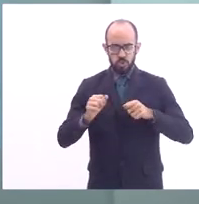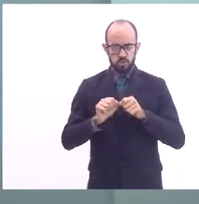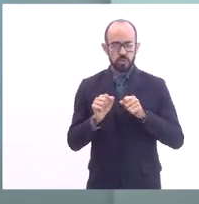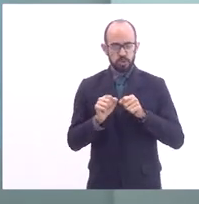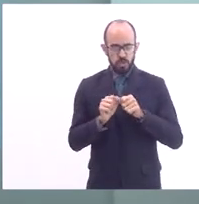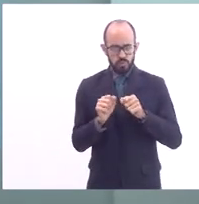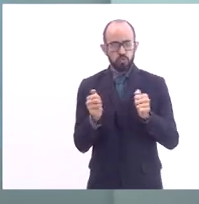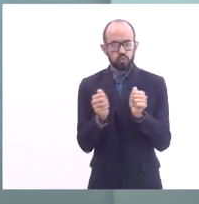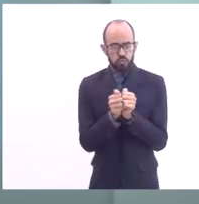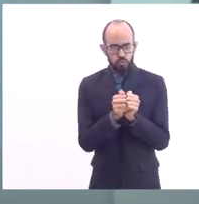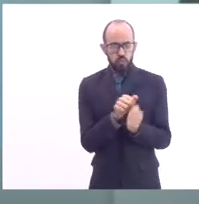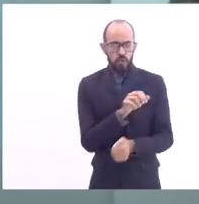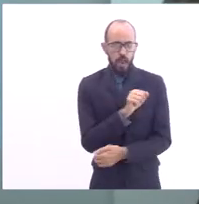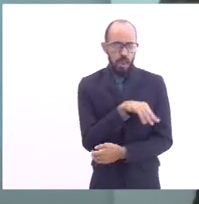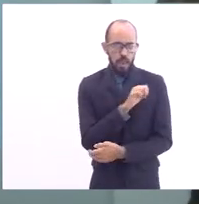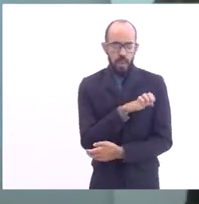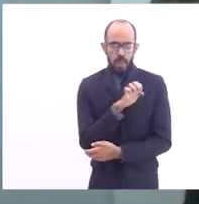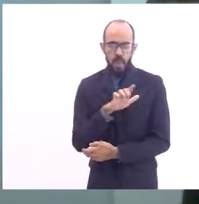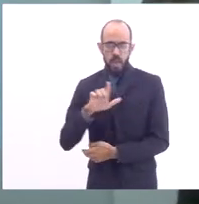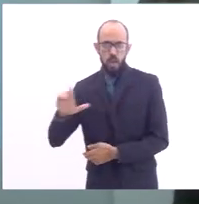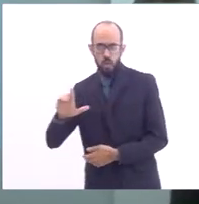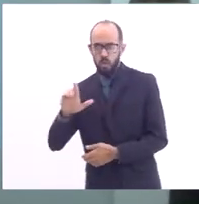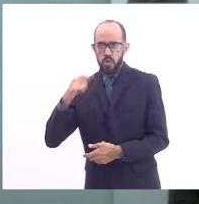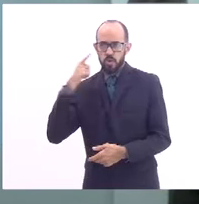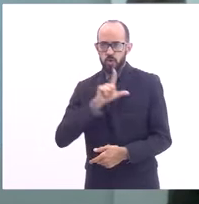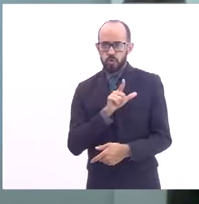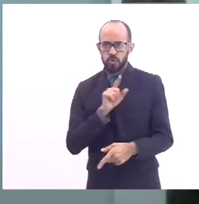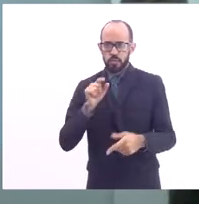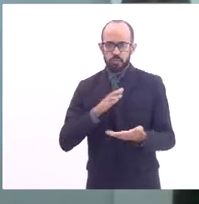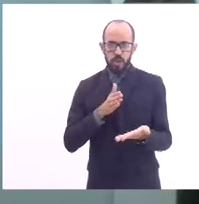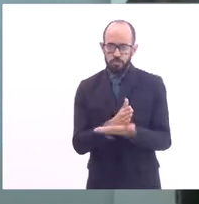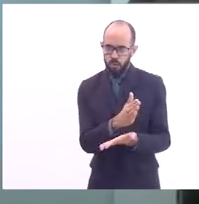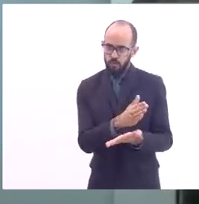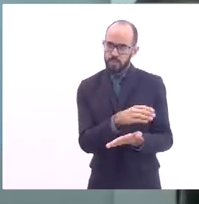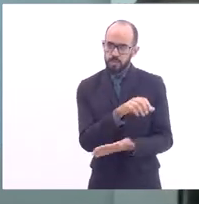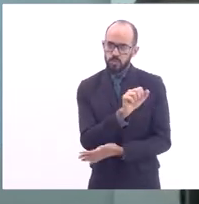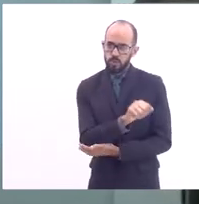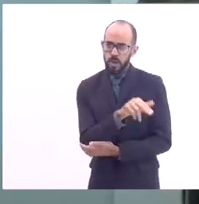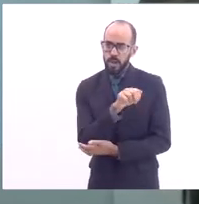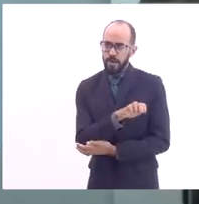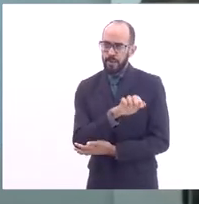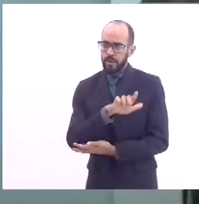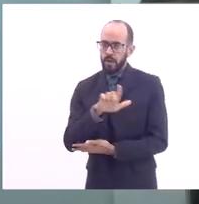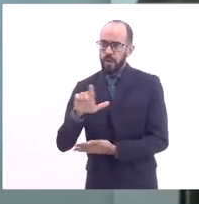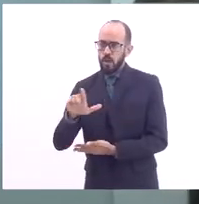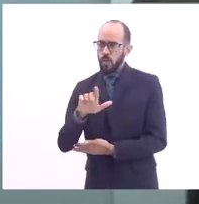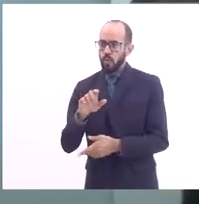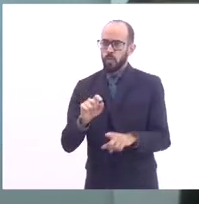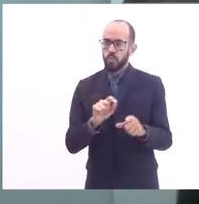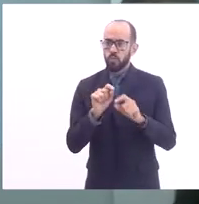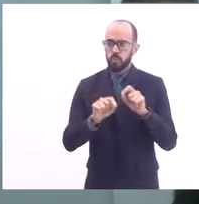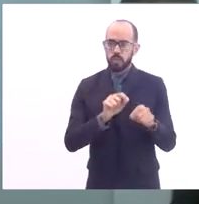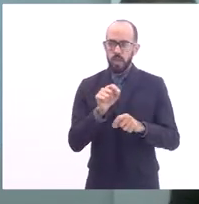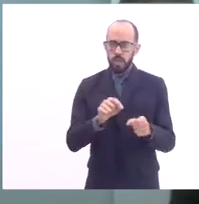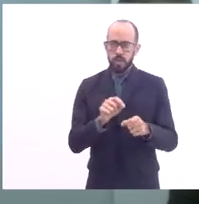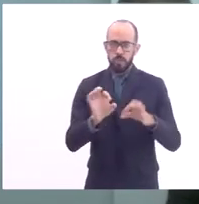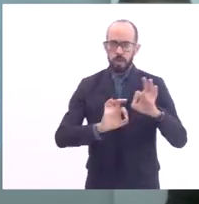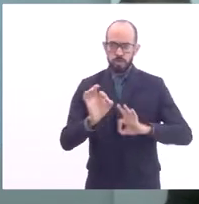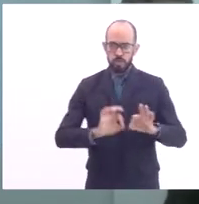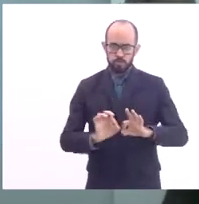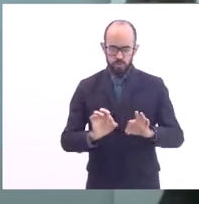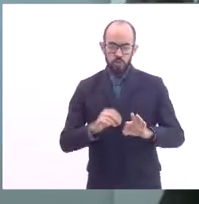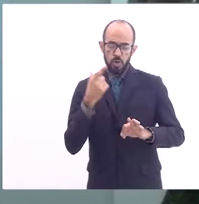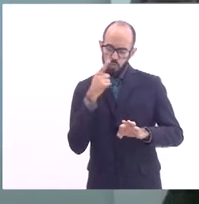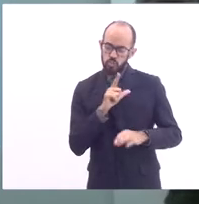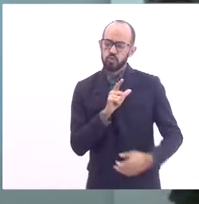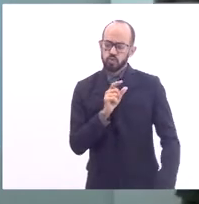definidos junto à ANEEL. E nós conseguimos aqui a aprovação da ANEEL de que o plano ele vem aí obtendo os resultados